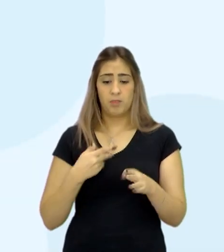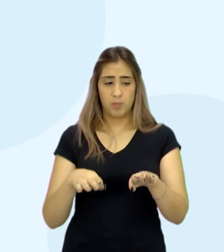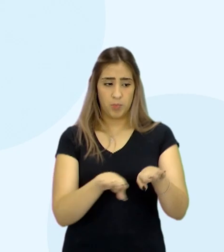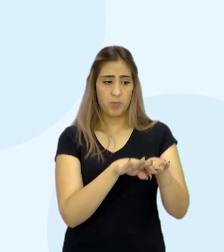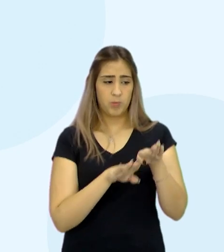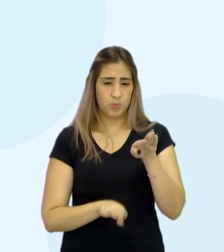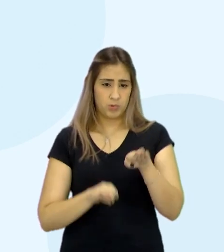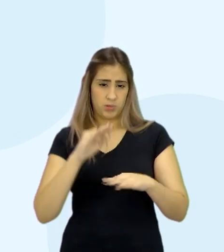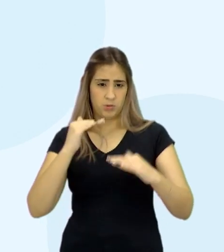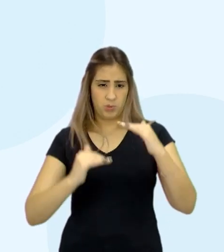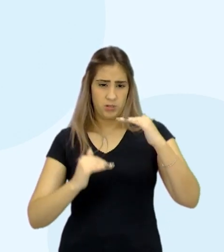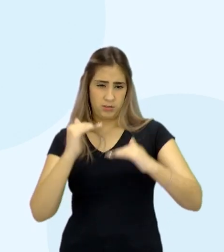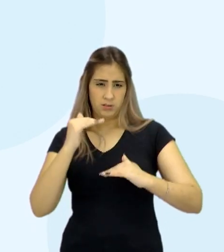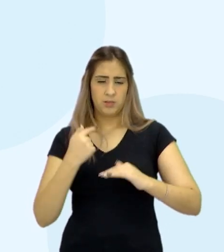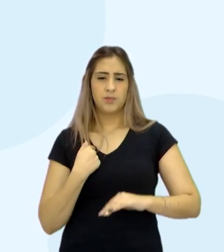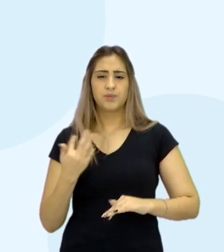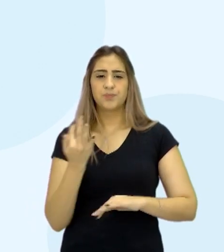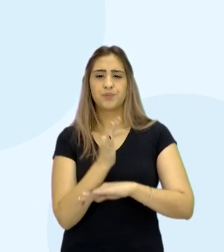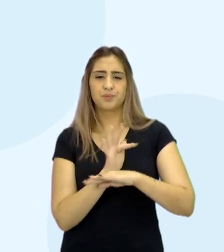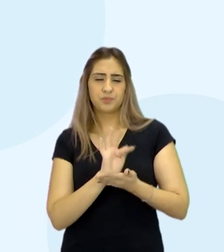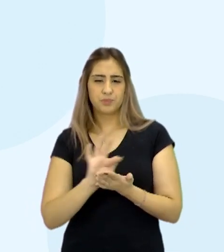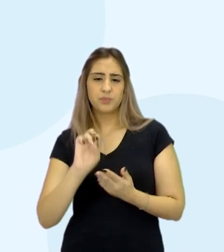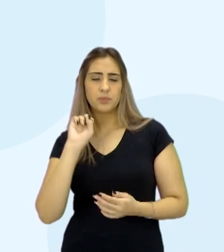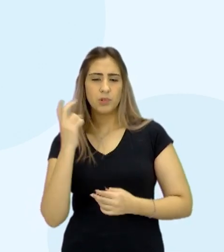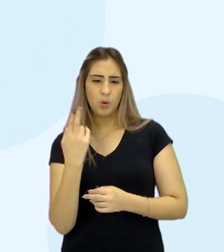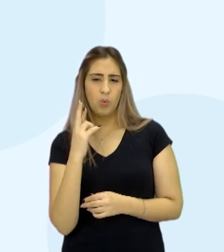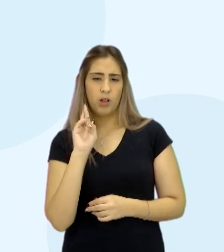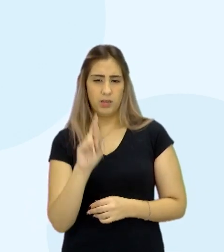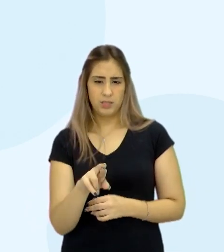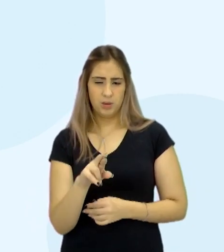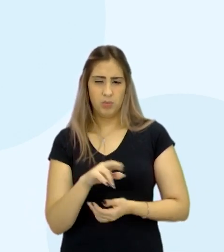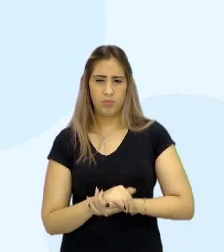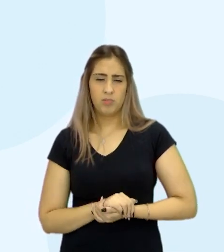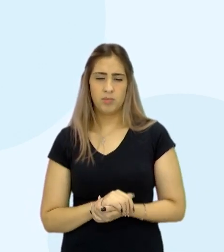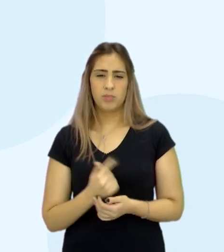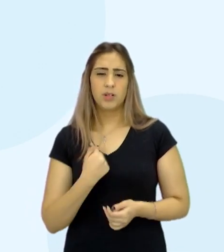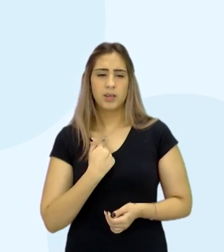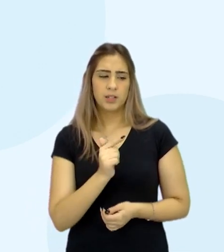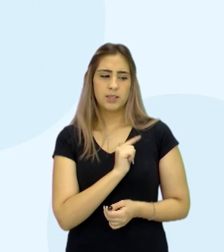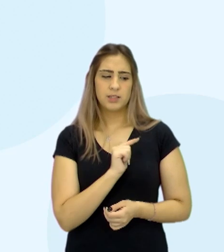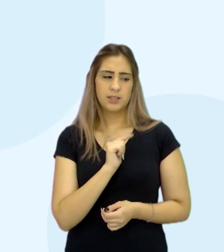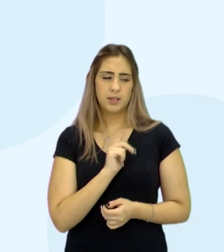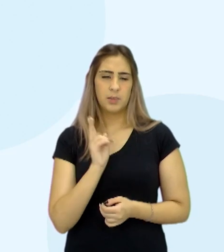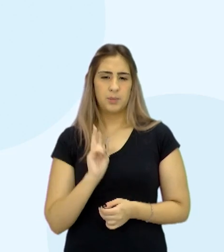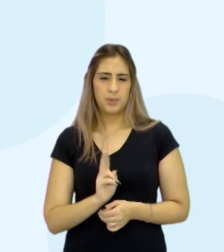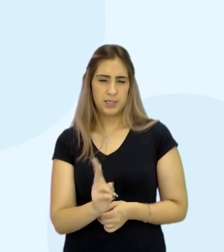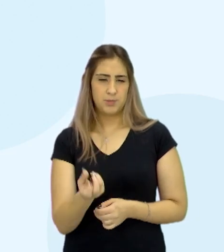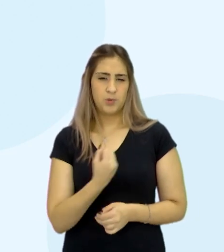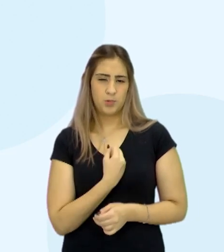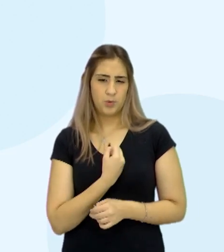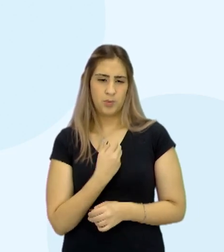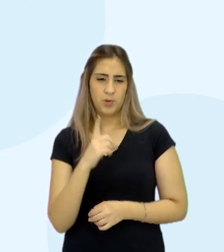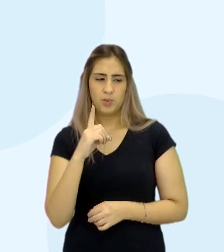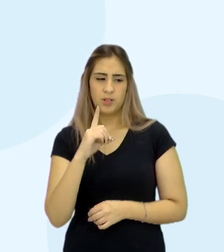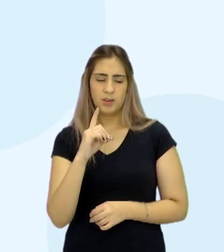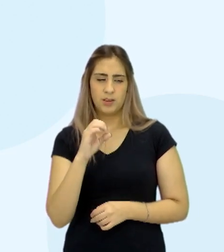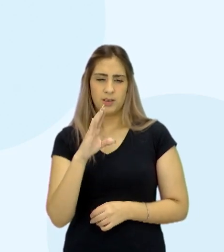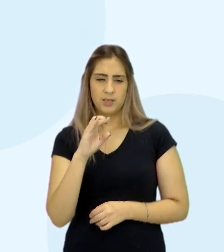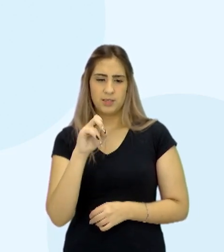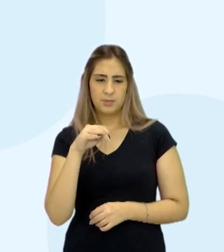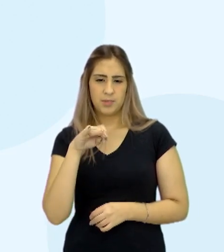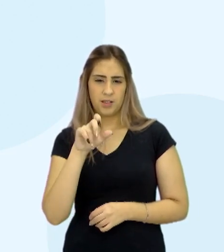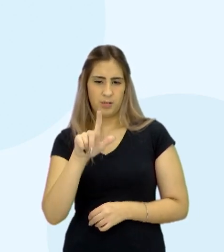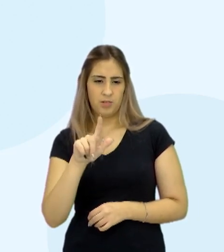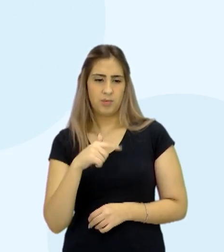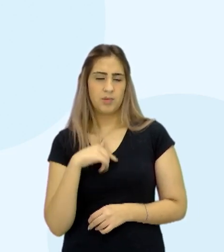né? Frações ou razões equivalentes são aquelas que têm o mesmo valor decimal. Quando a gente pega uma fração